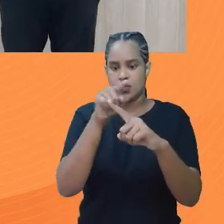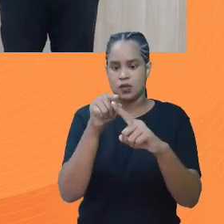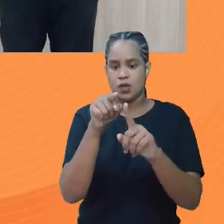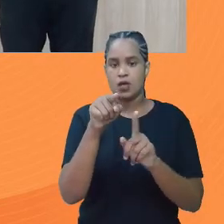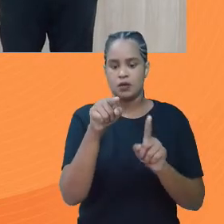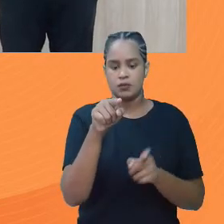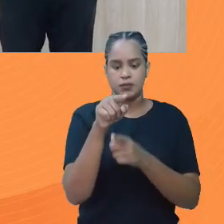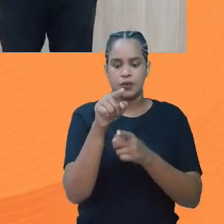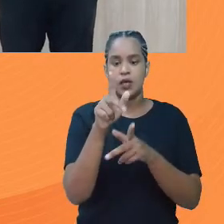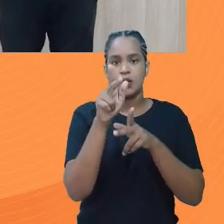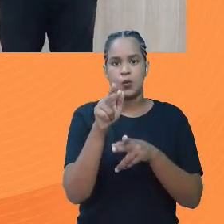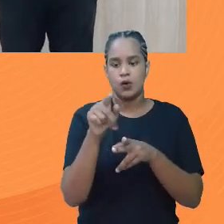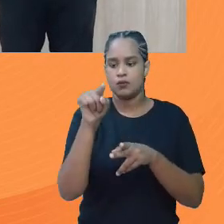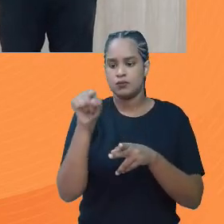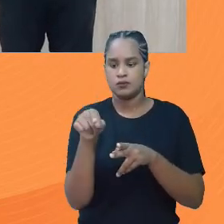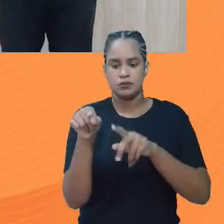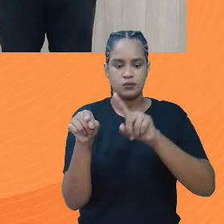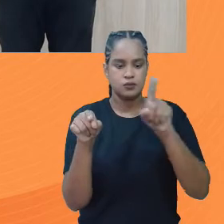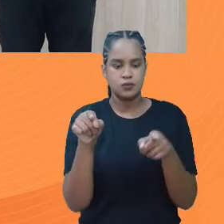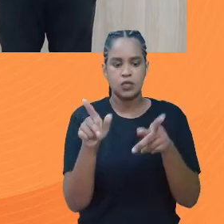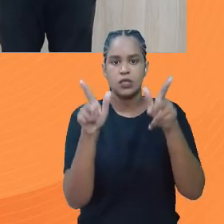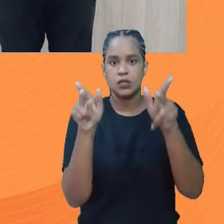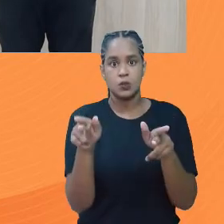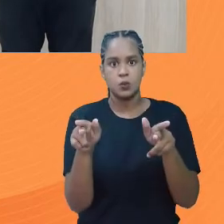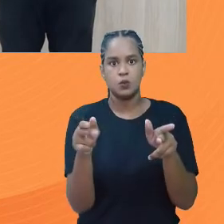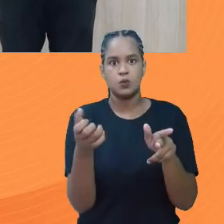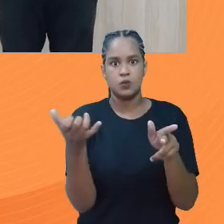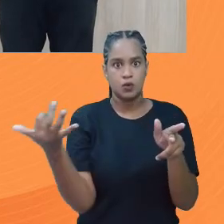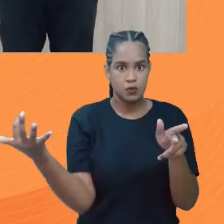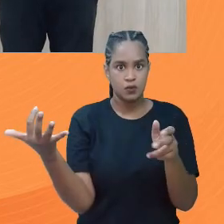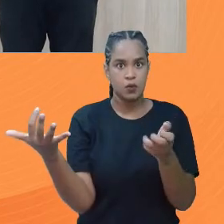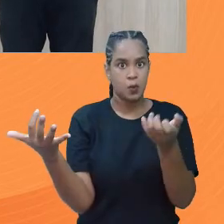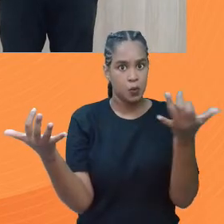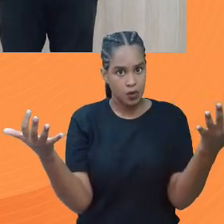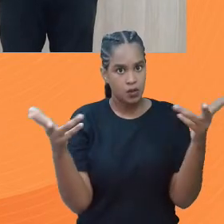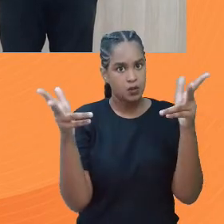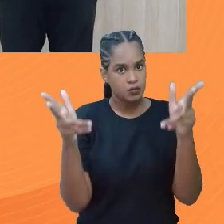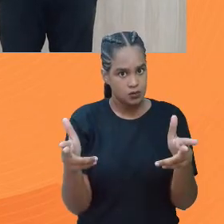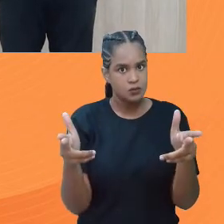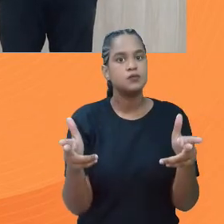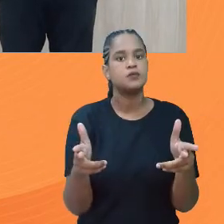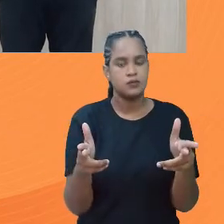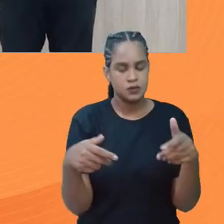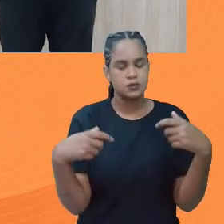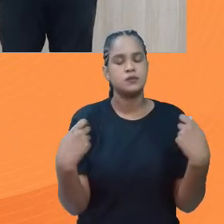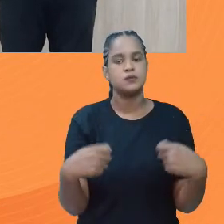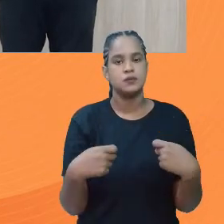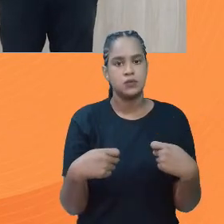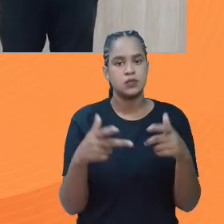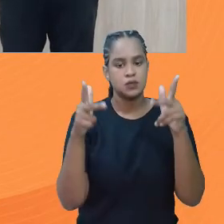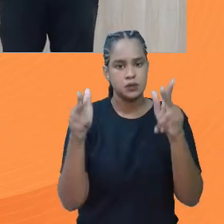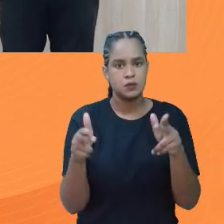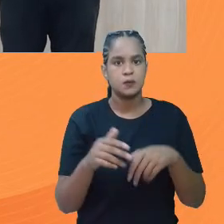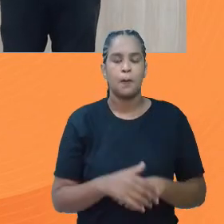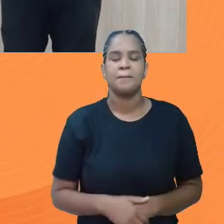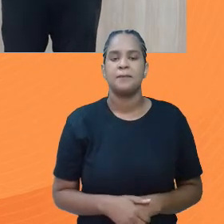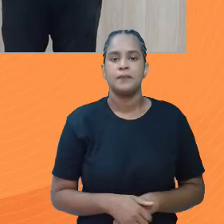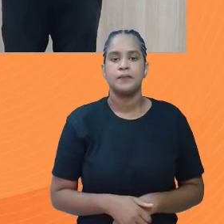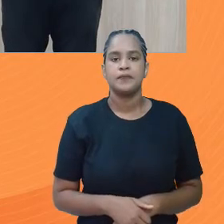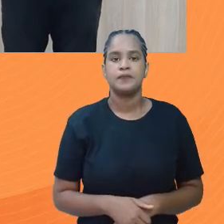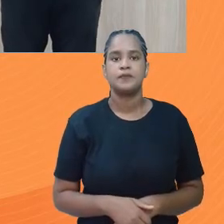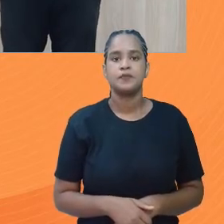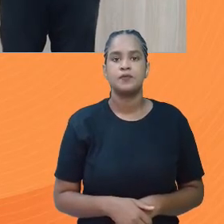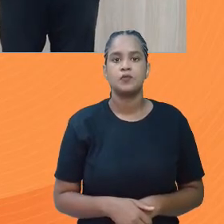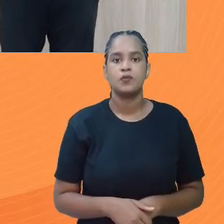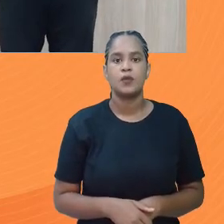quando estudamos retas concorrentes, tá bom? Os ângulos opostos pelo vértice, eles possuem a mesma medida. Então, deixa eu ver